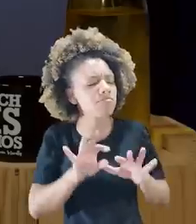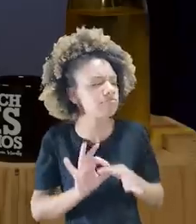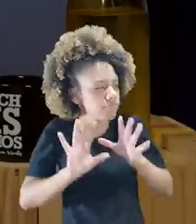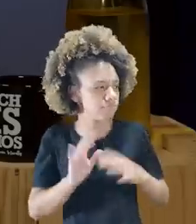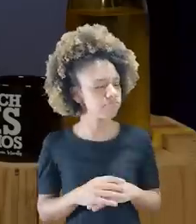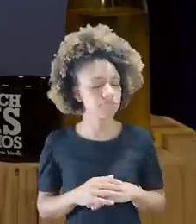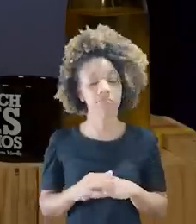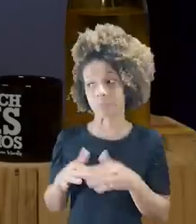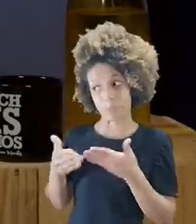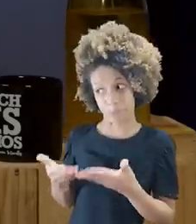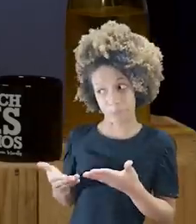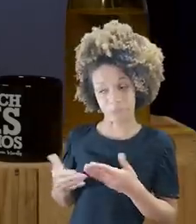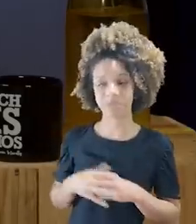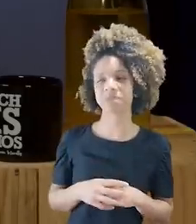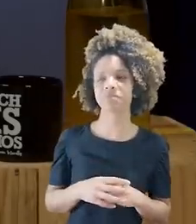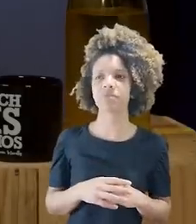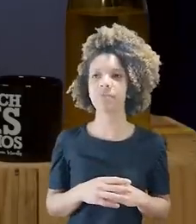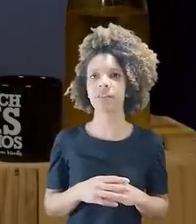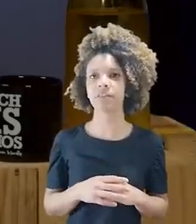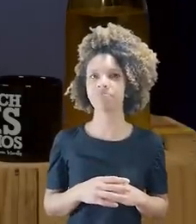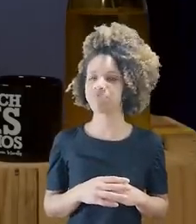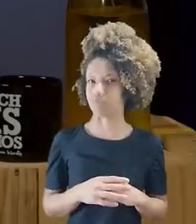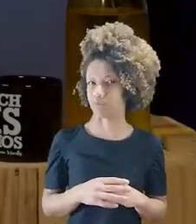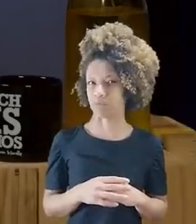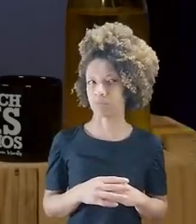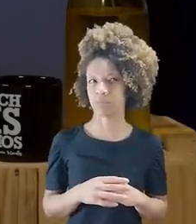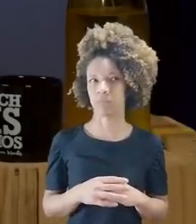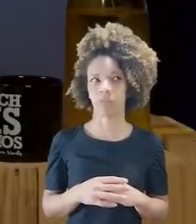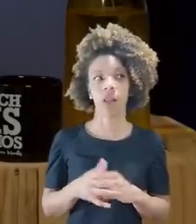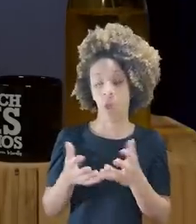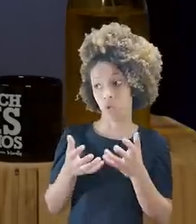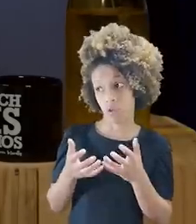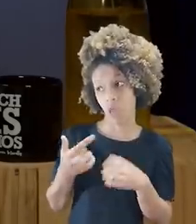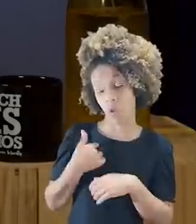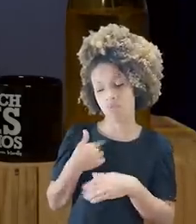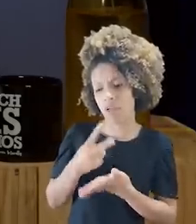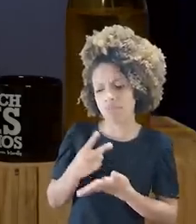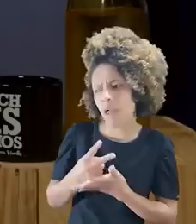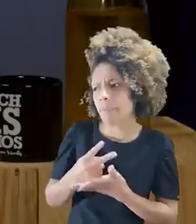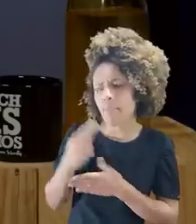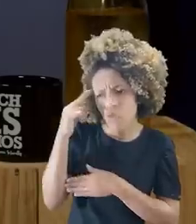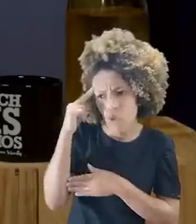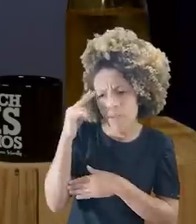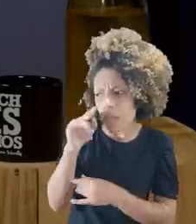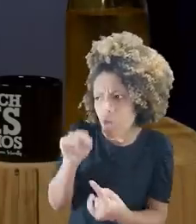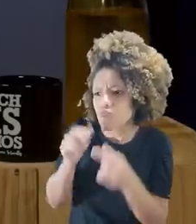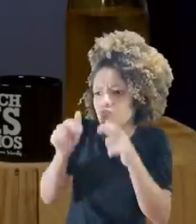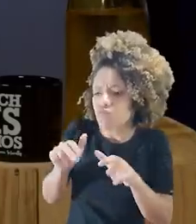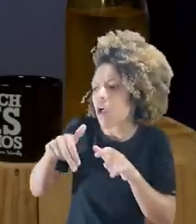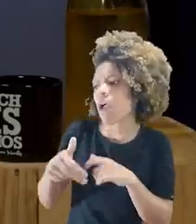descontraído então Eh eu eu queria eu sempre sonhei em chegar lá né tinha toda essa